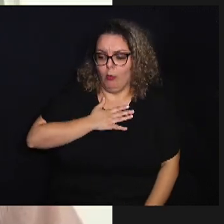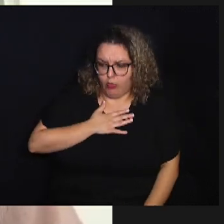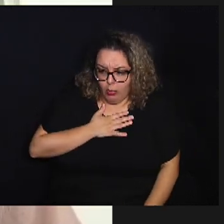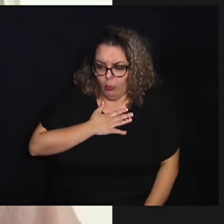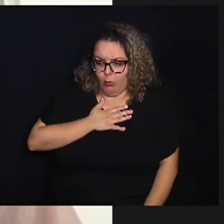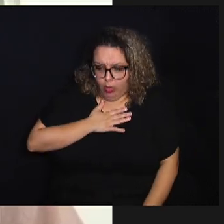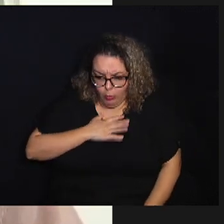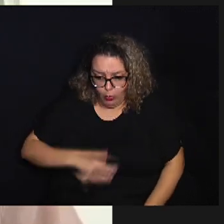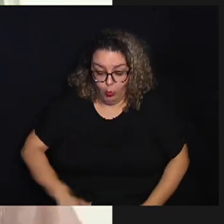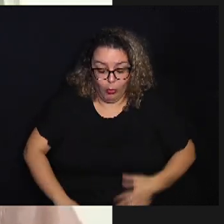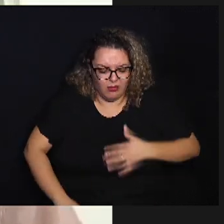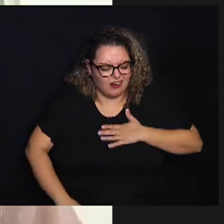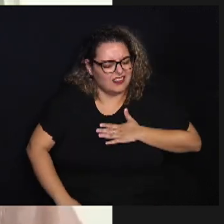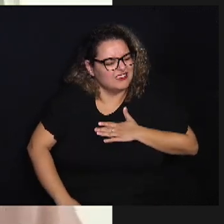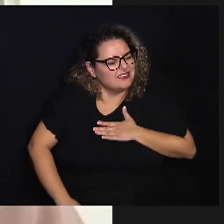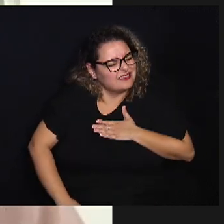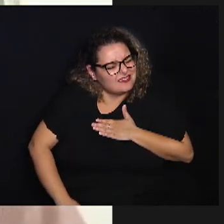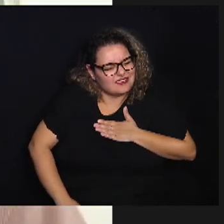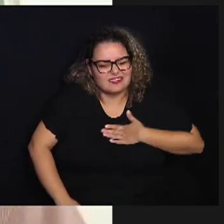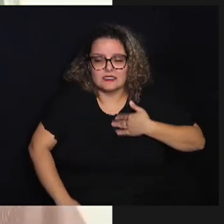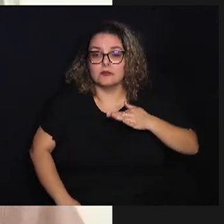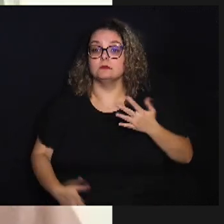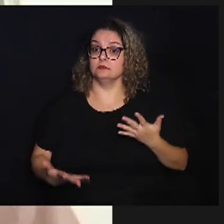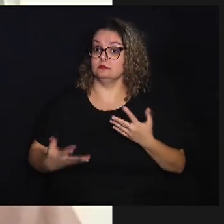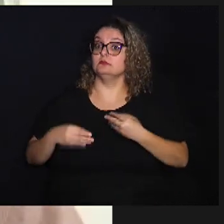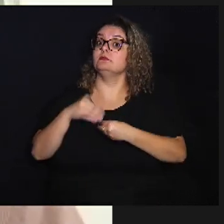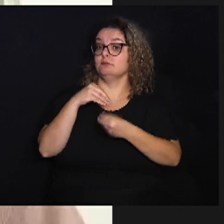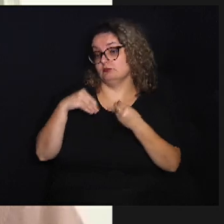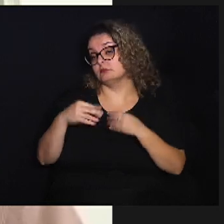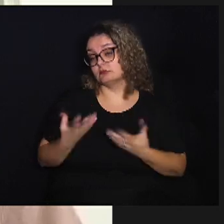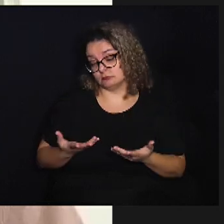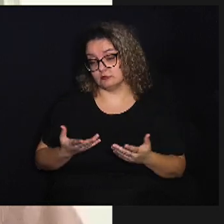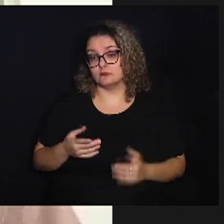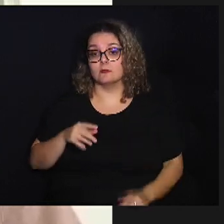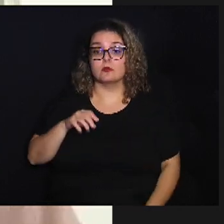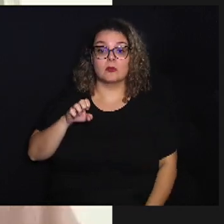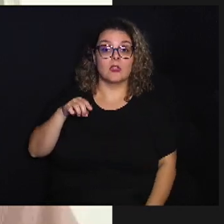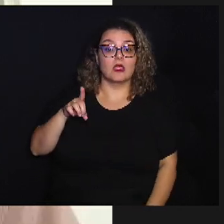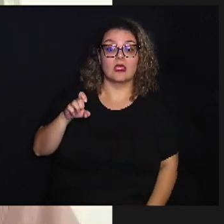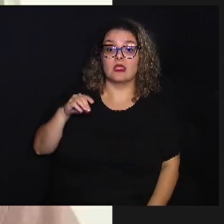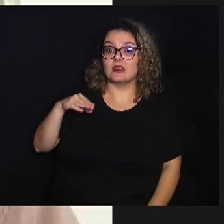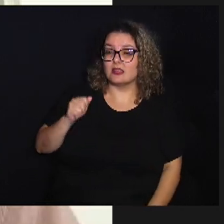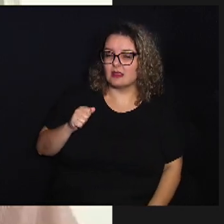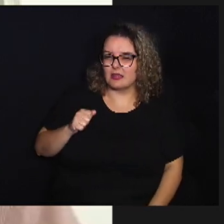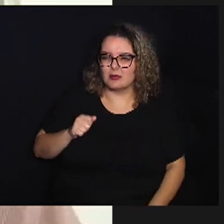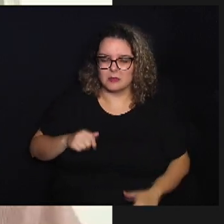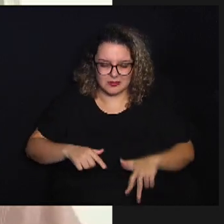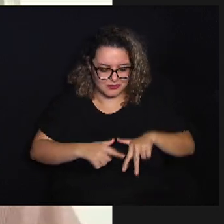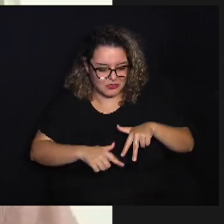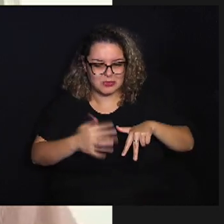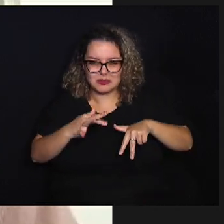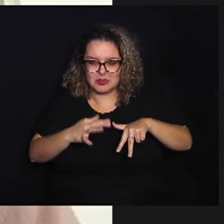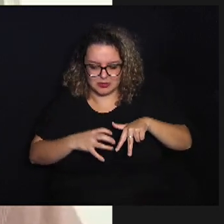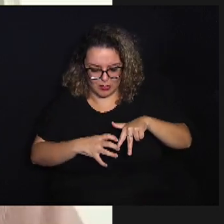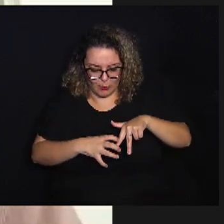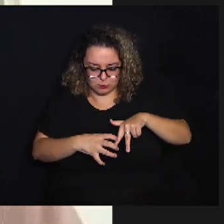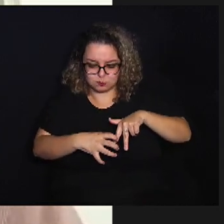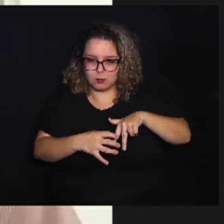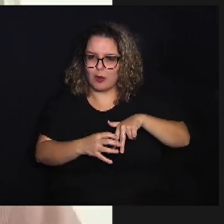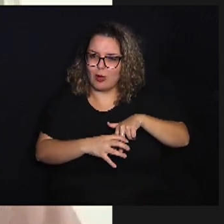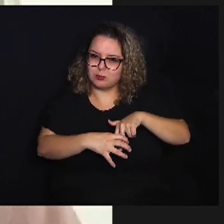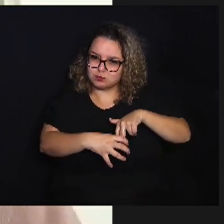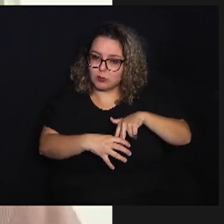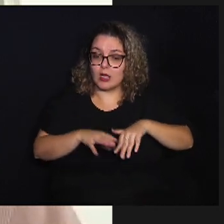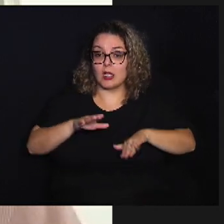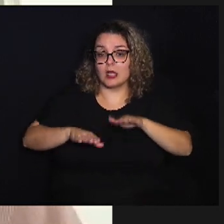até de dor no peito também, né? Então, edema de membros inferiores, às vezes observa, né, um inchaço nas pernas, às